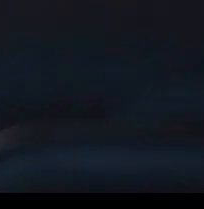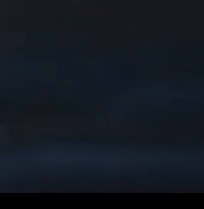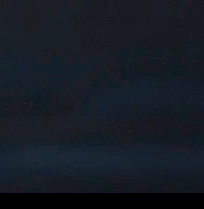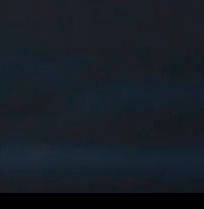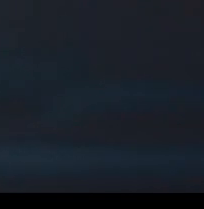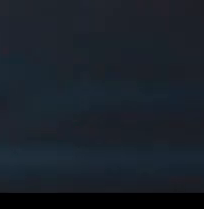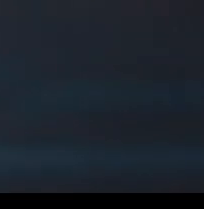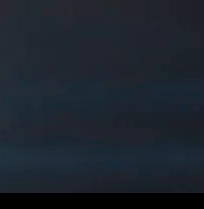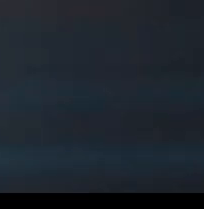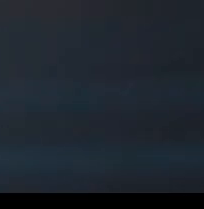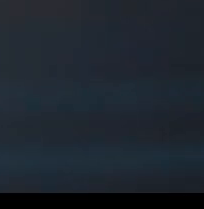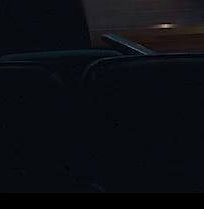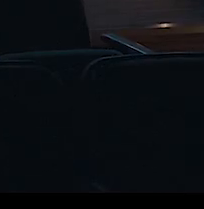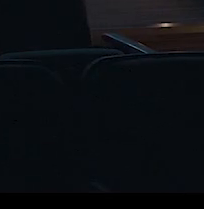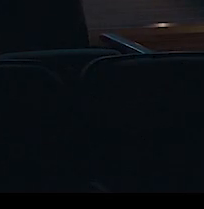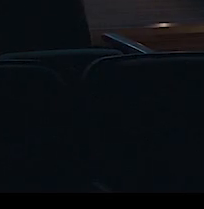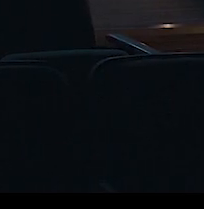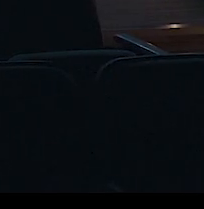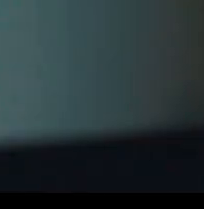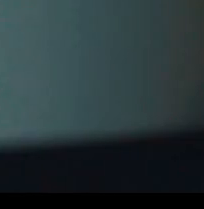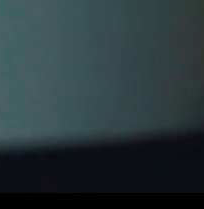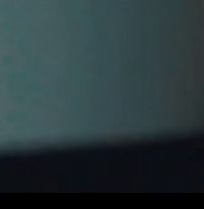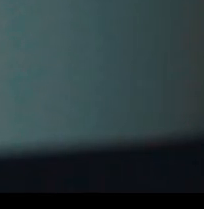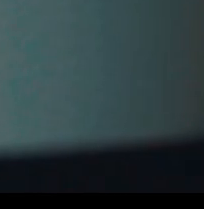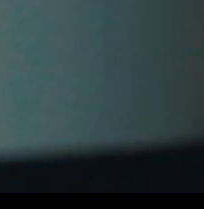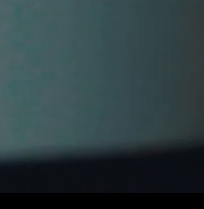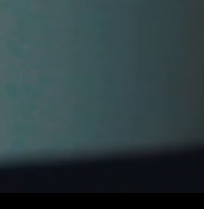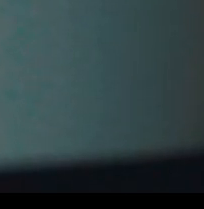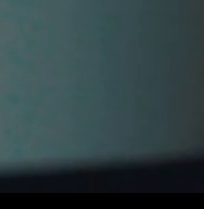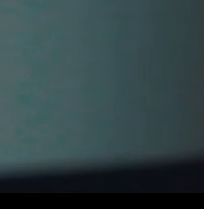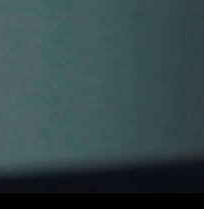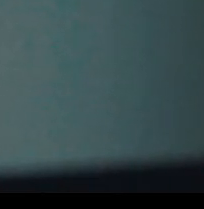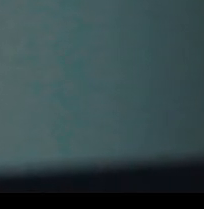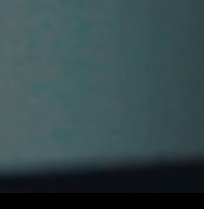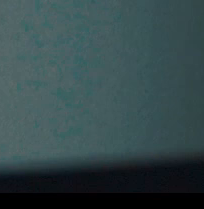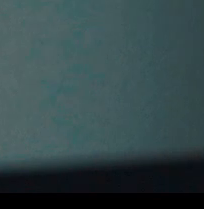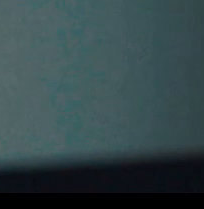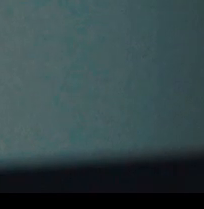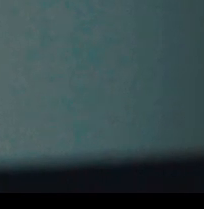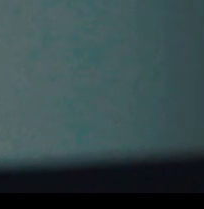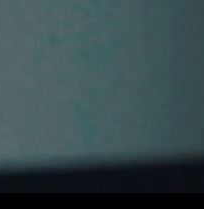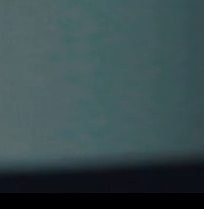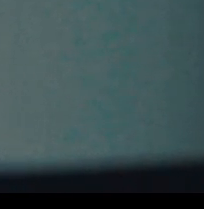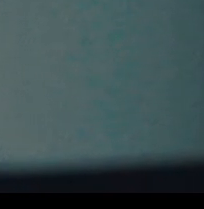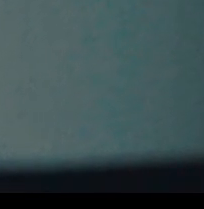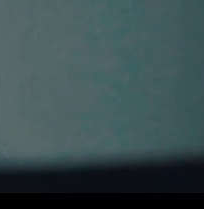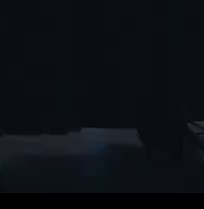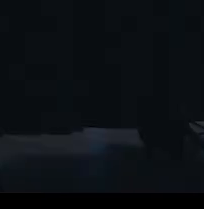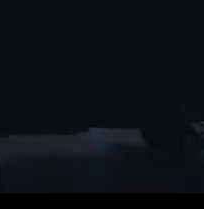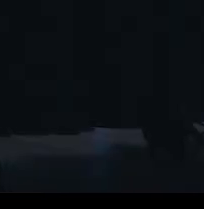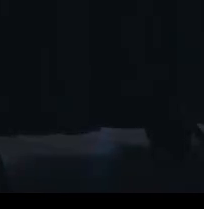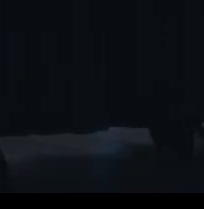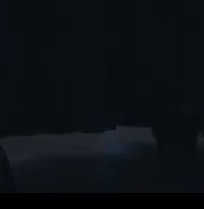que o resultado toque o seu coração. Com vocês, a equipe do Instituto Cultural de São Lourenço do Oeste 2021.